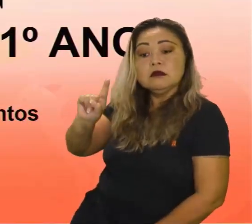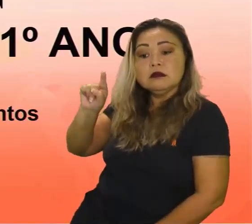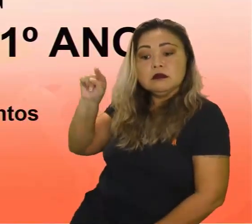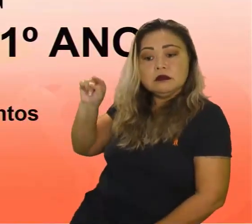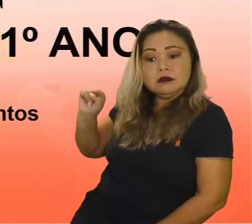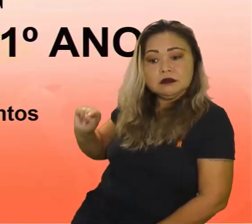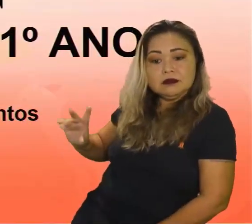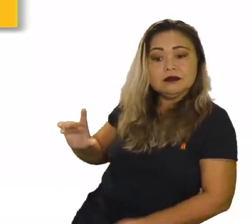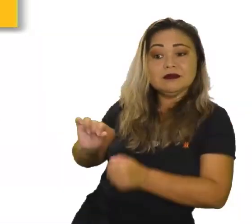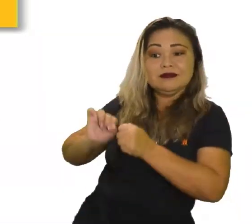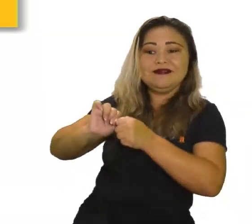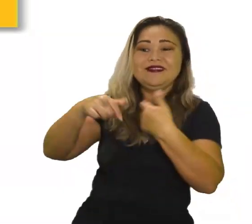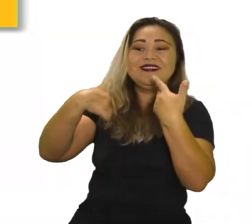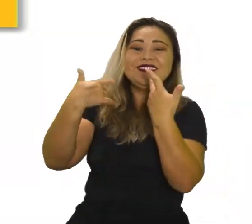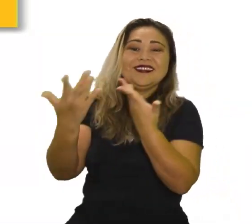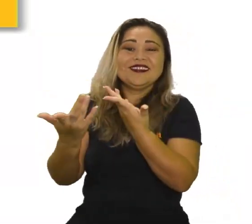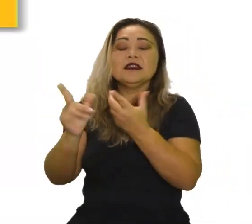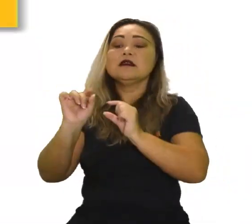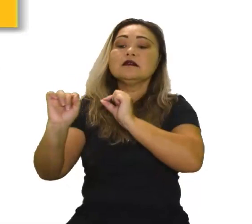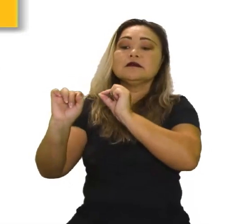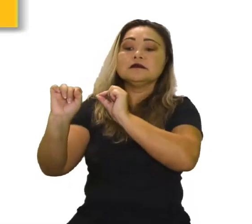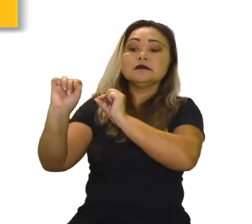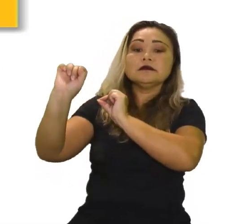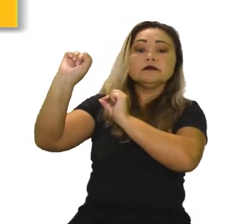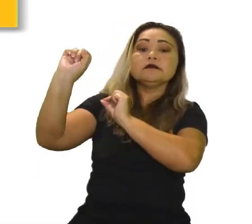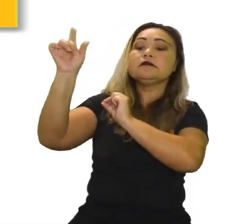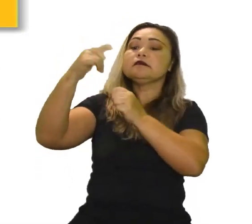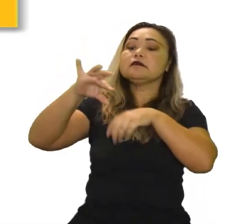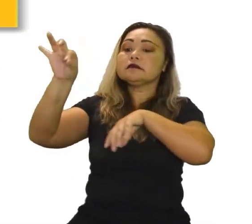dedinho nervoso! Então aí, ó,